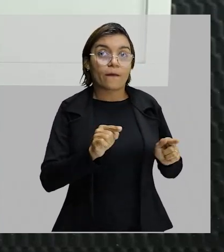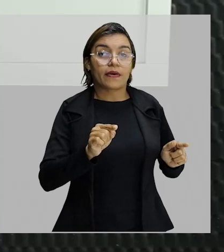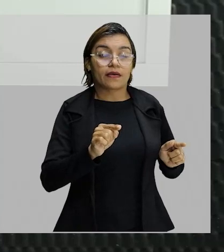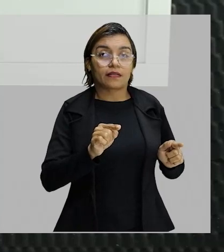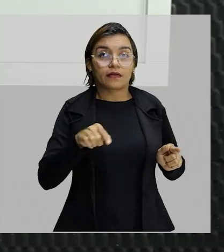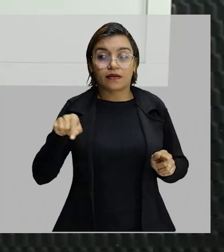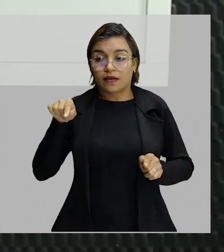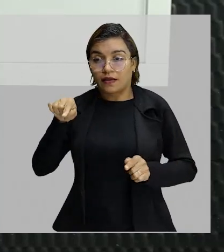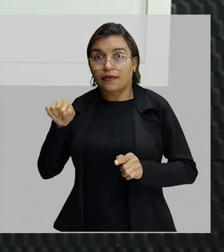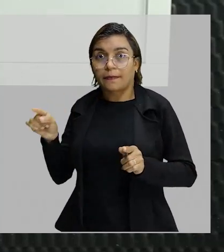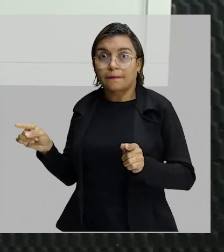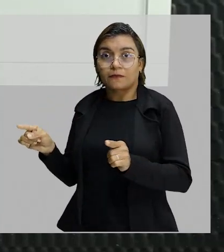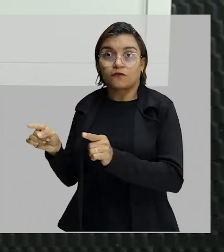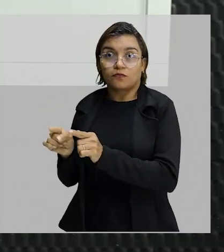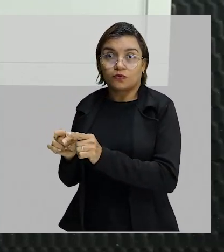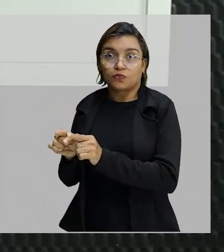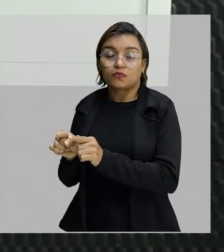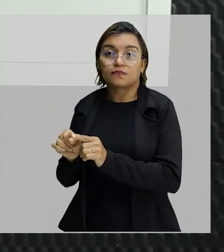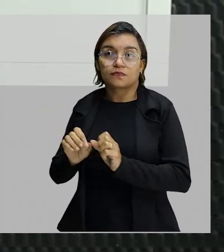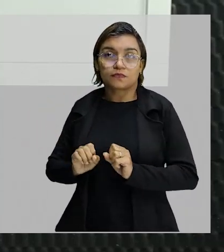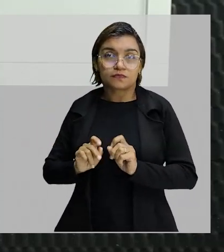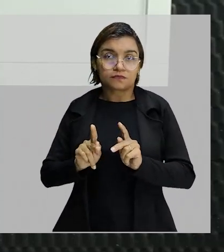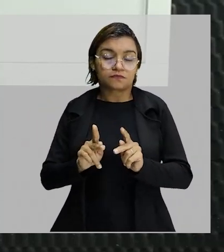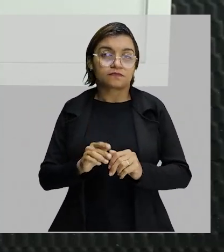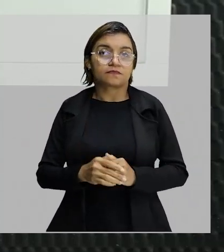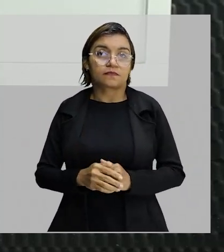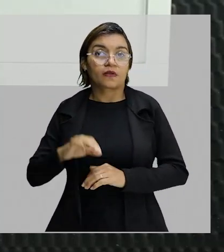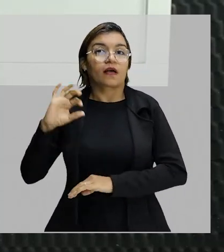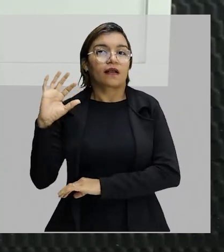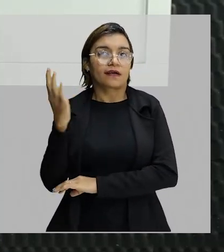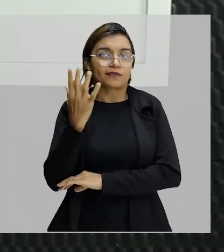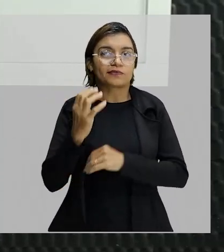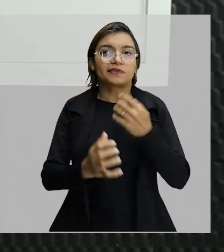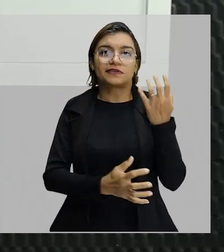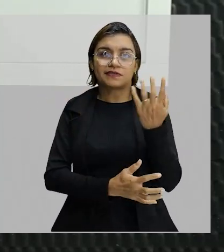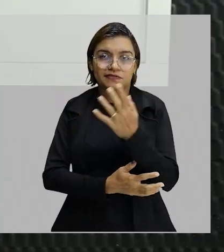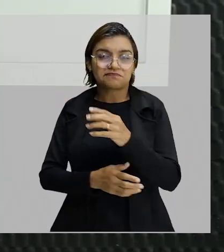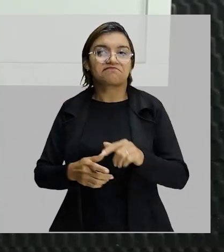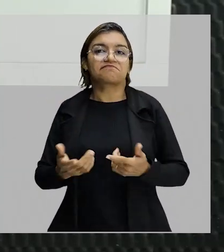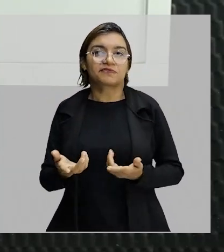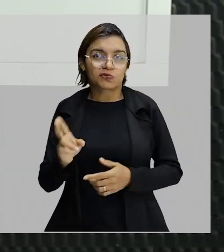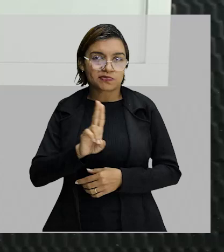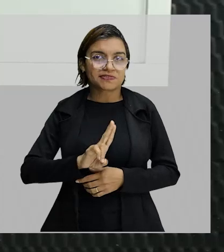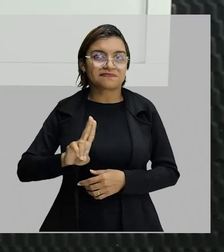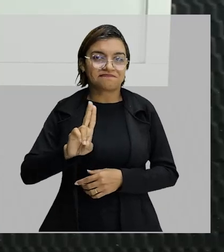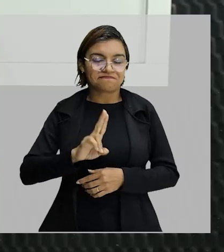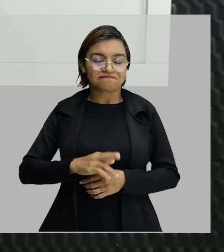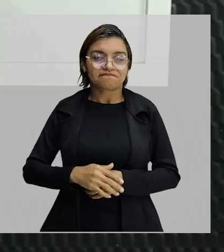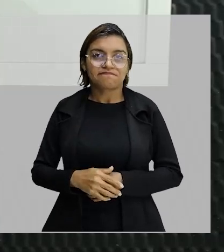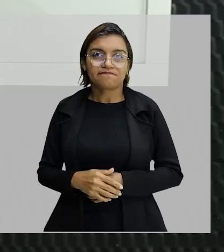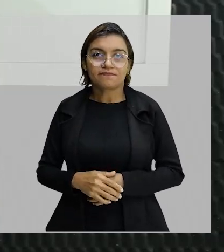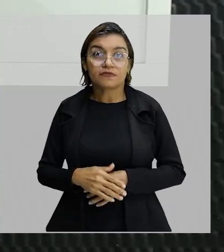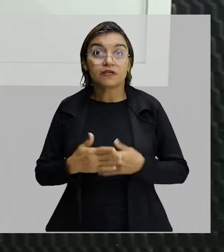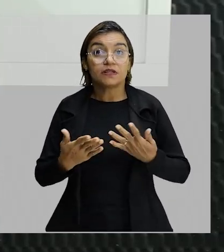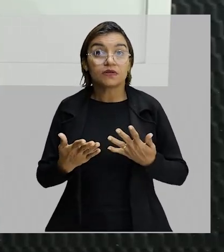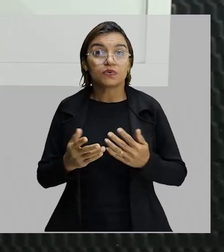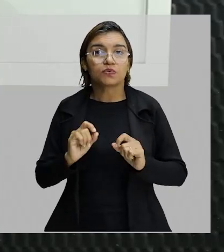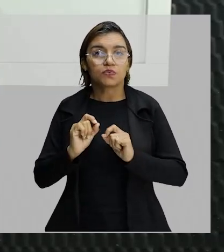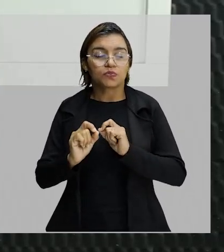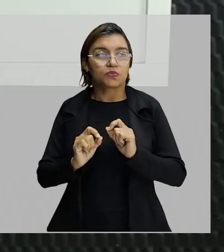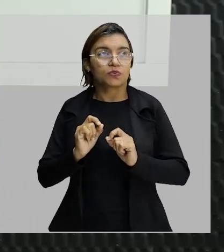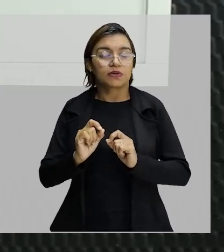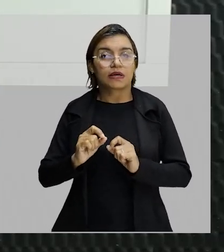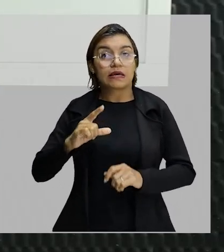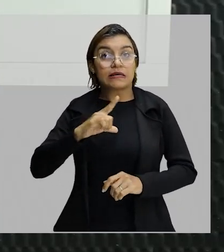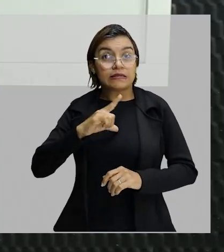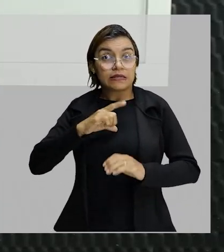que se chegue a um equilíbrio térmico. Então a natureza trabalha dessa forma. Bom, e para que isso aconteça, existem